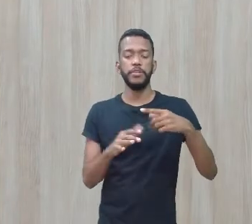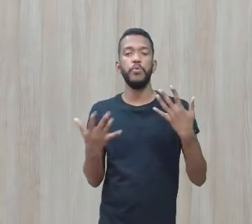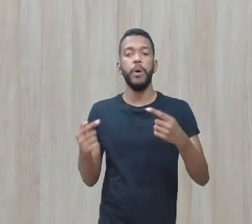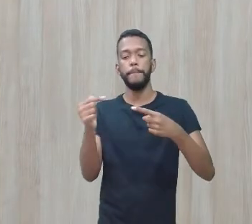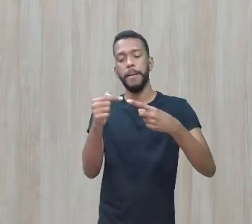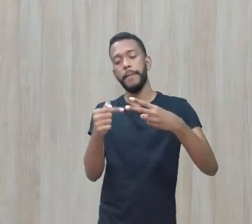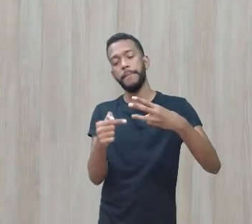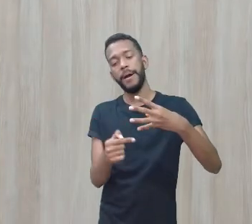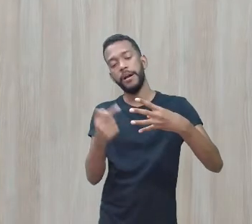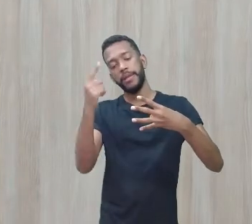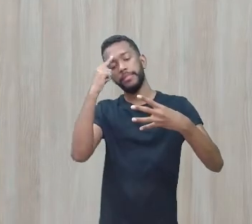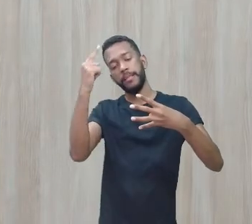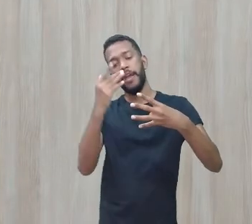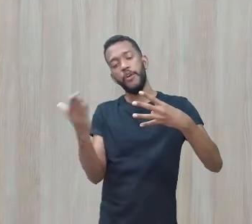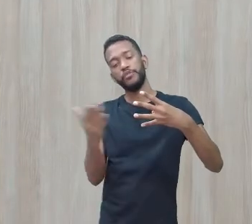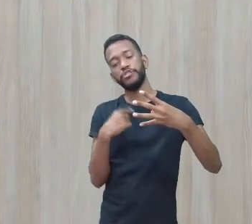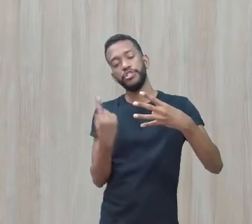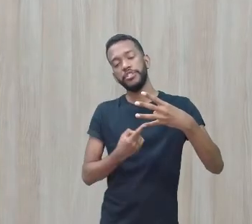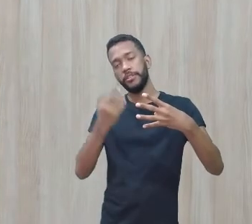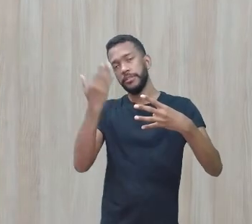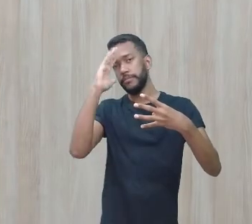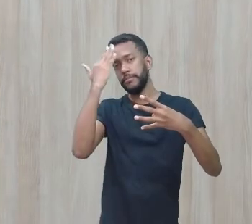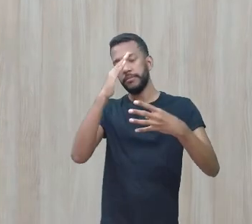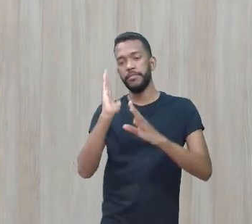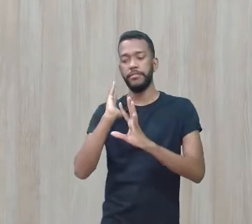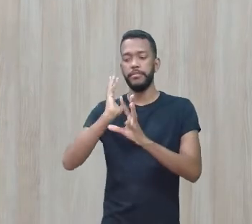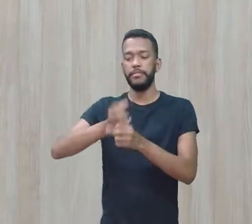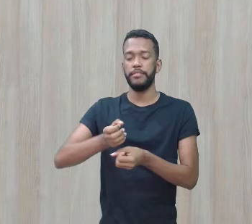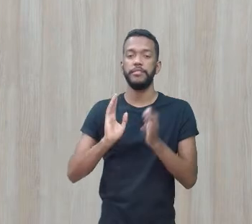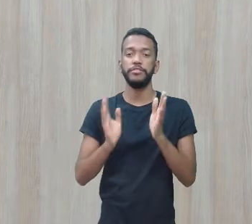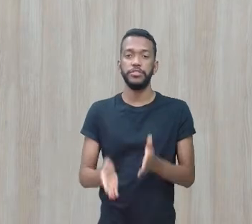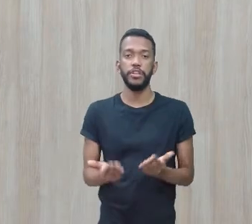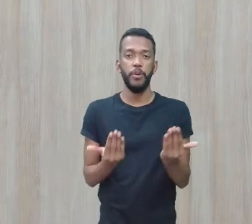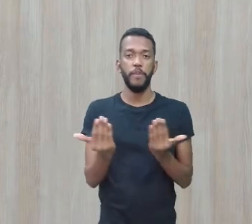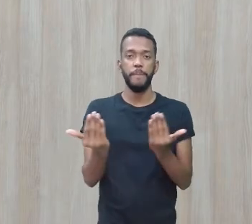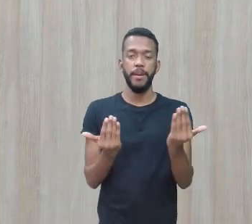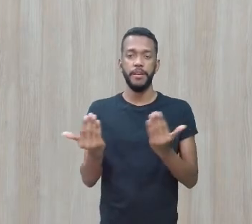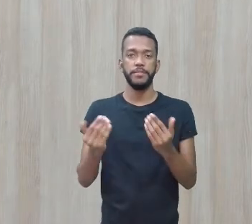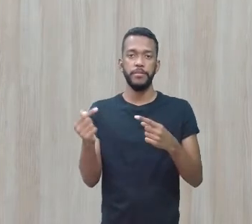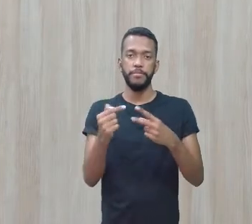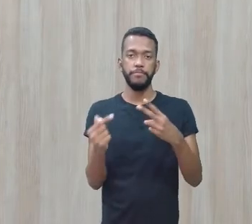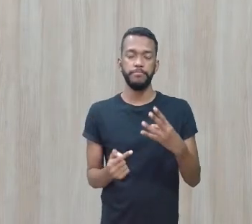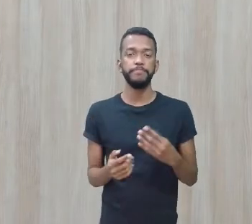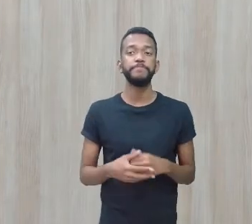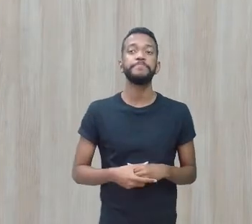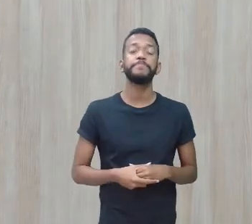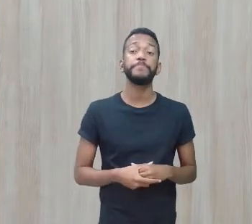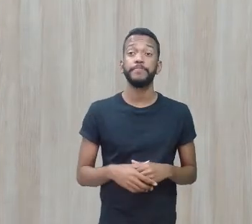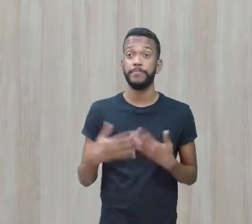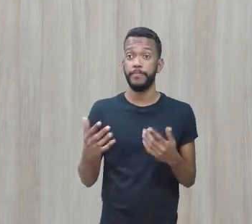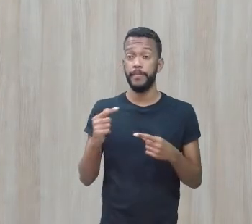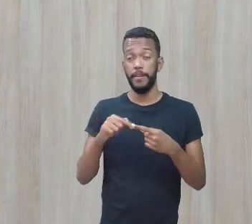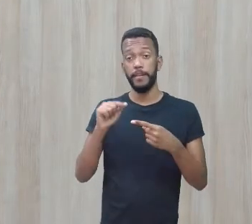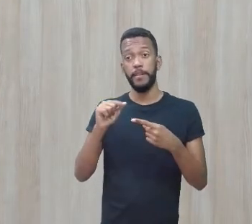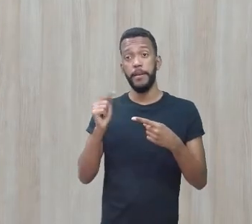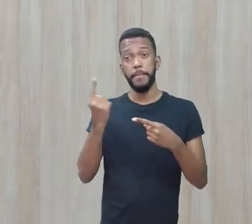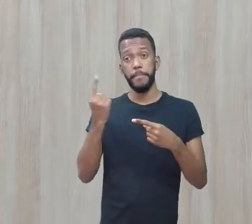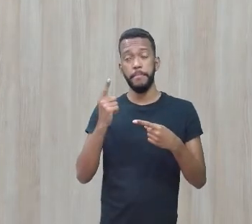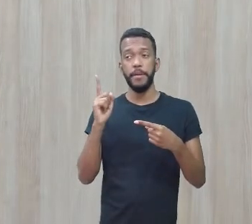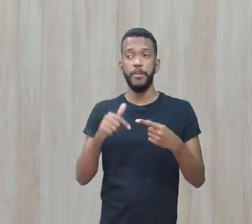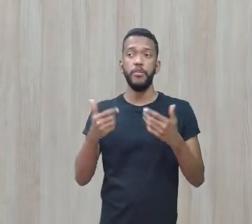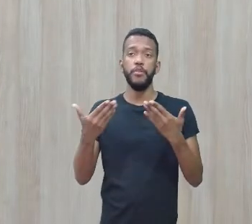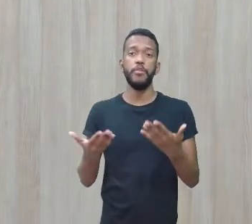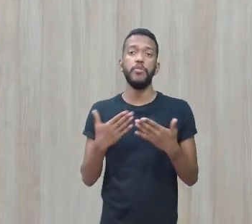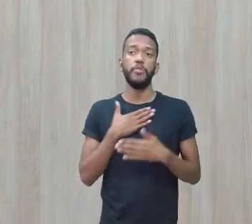ideias que a gente viu hoje nessa relação, nessa comparação entre os valores, tá? Então, inicialmente, eu gosto